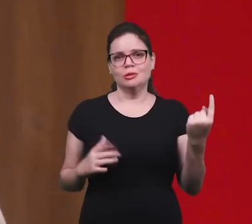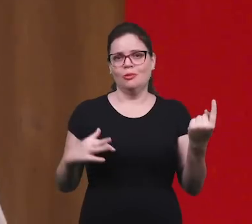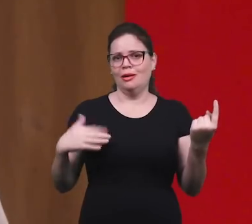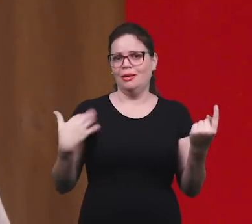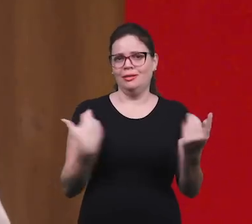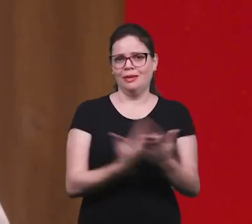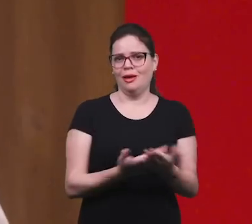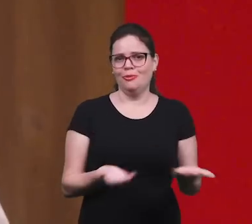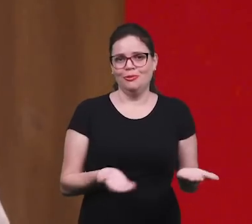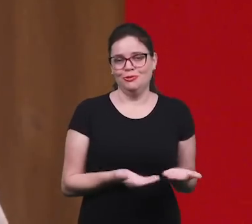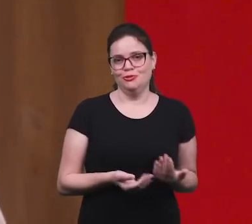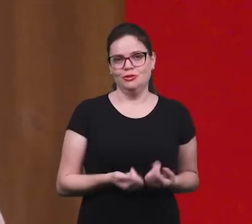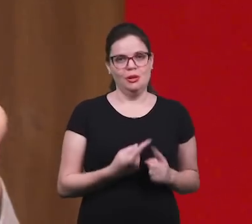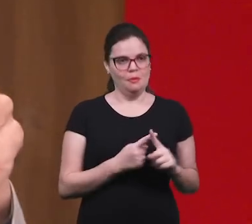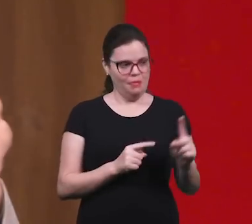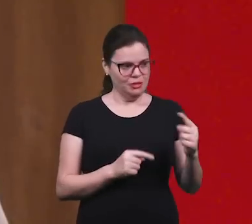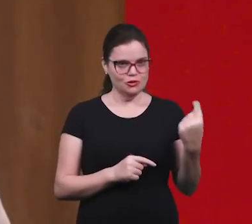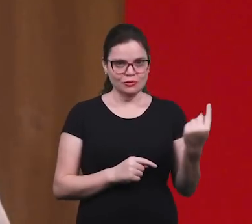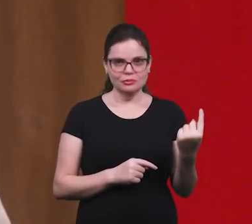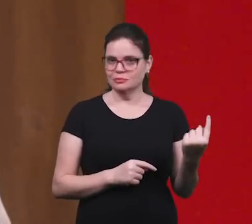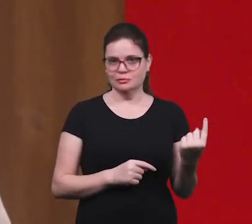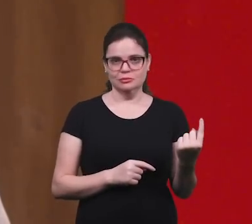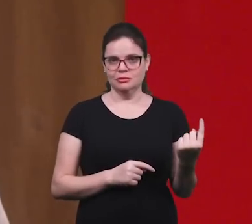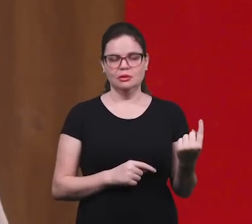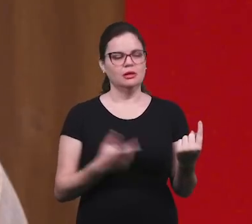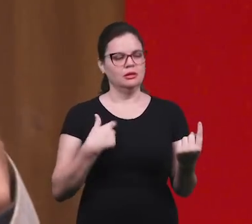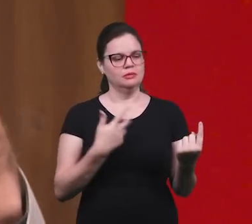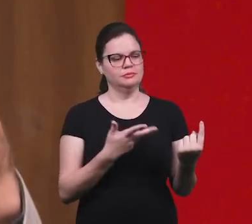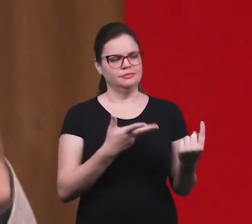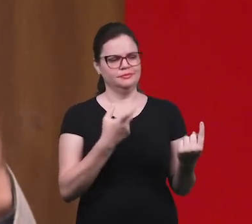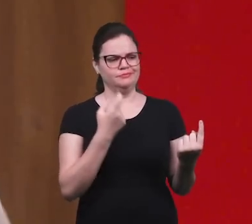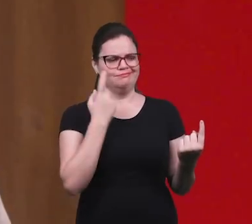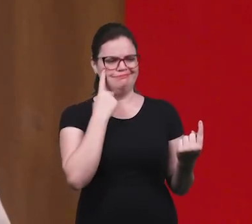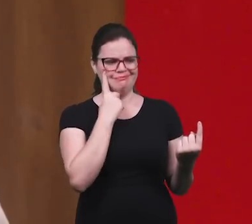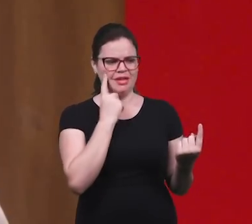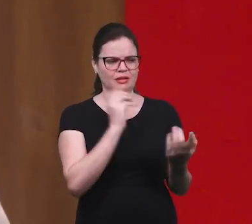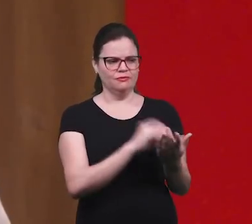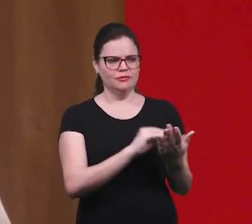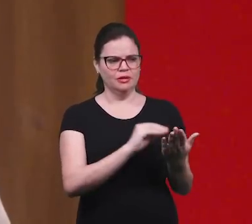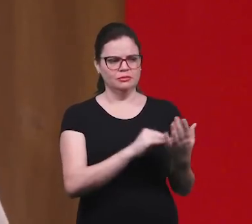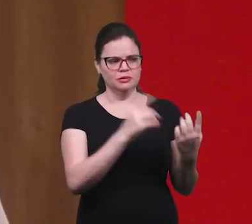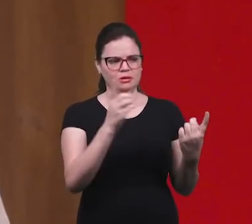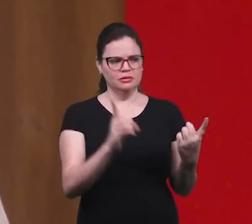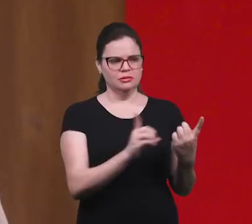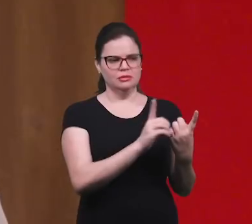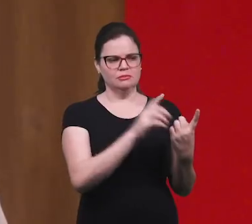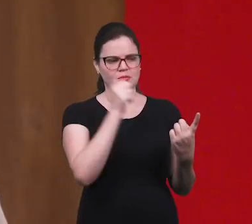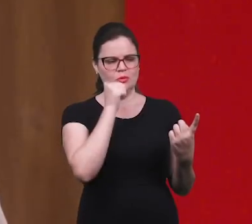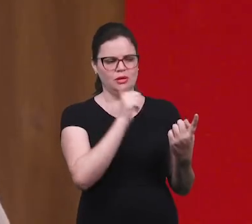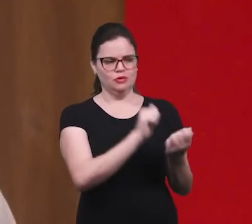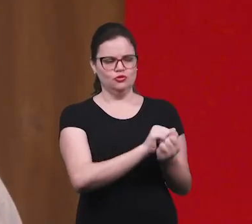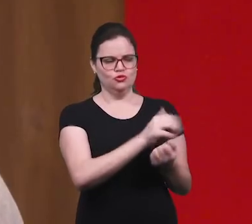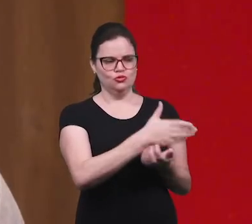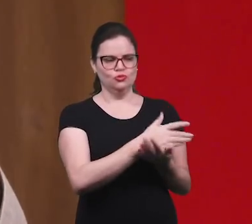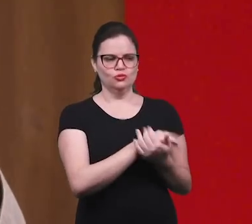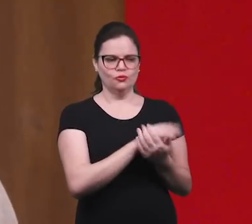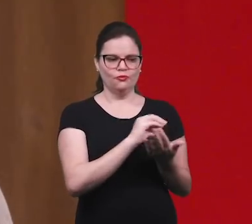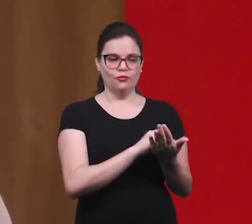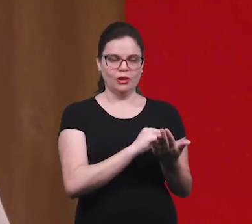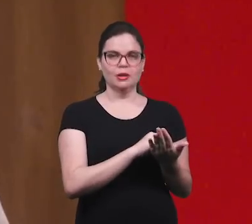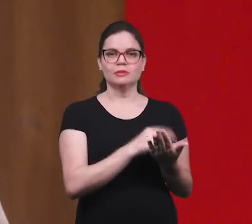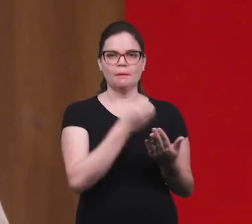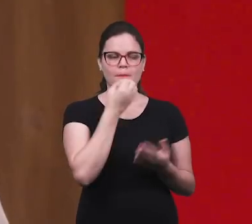criação, mas não passou. Ele viu que faltava alguém ao lado de Adão. E hoje nós às